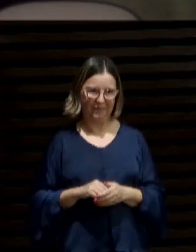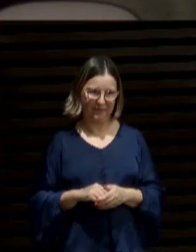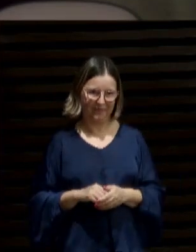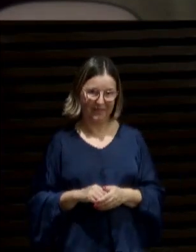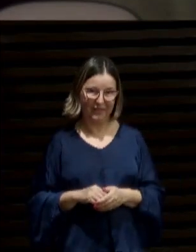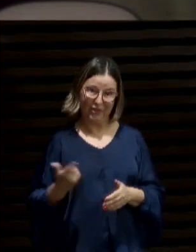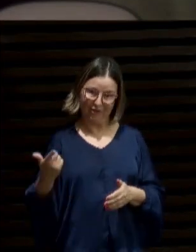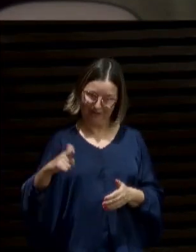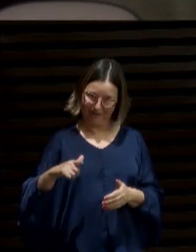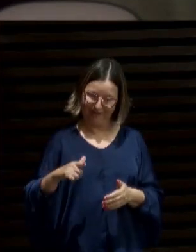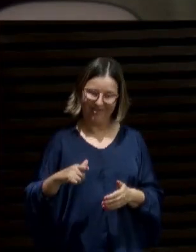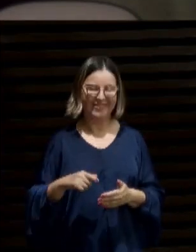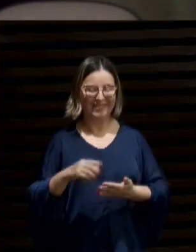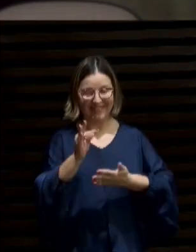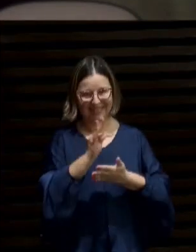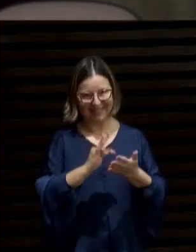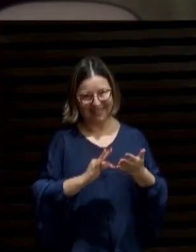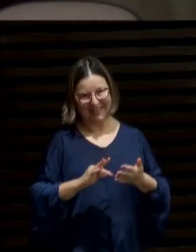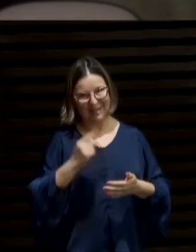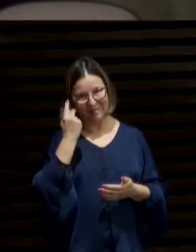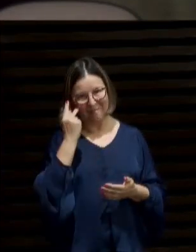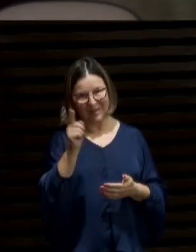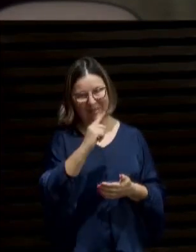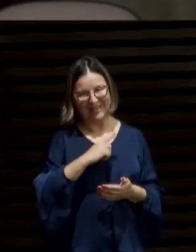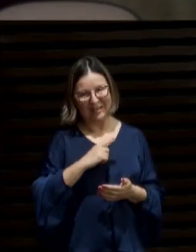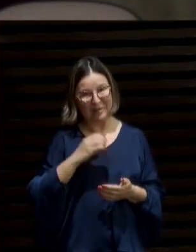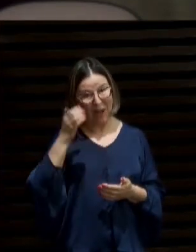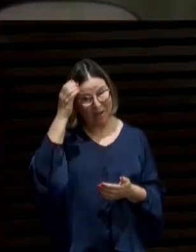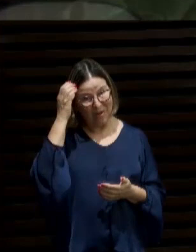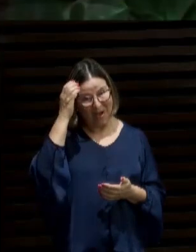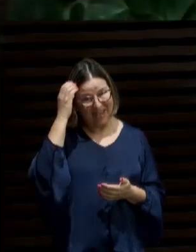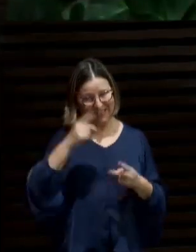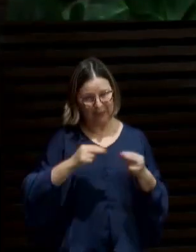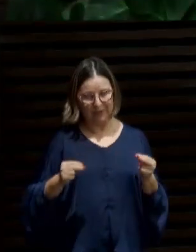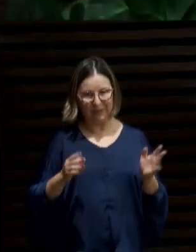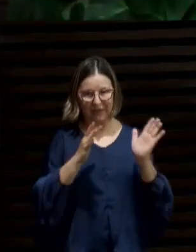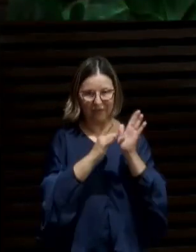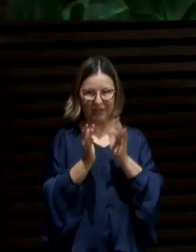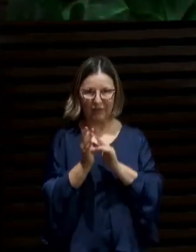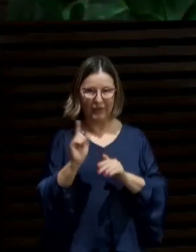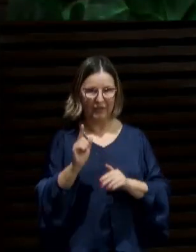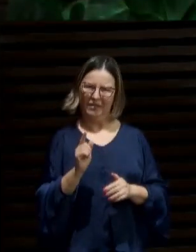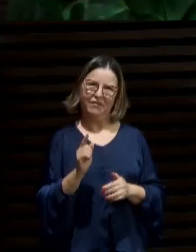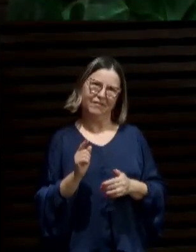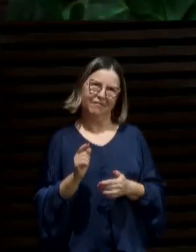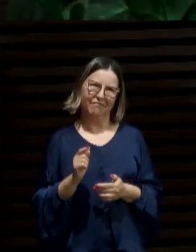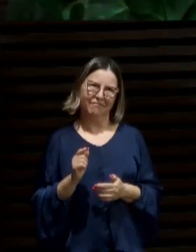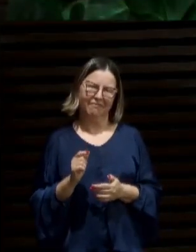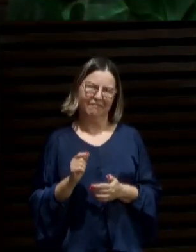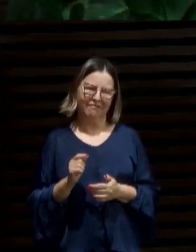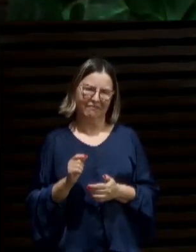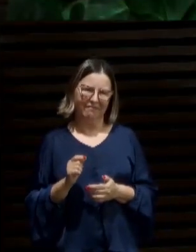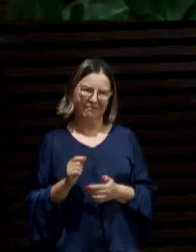outra vez, para a gente ter consciência das coisas. Jesus não era um homem, ele disse mesmo que ele não veio